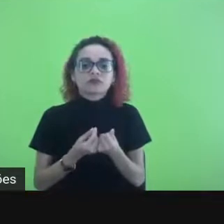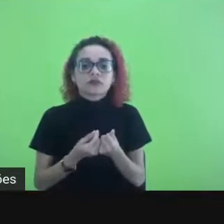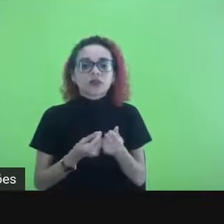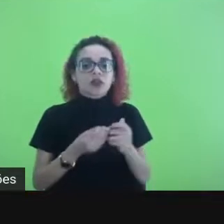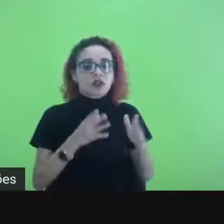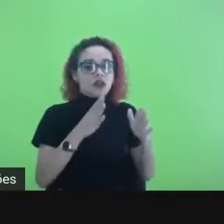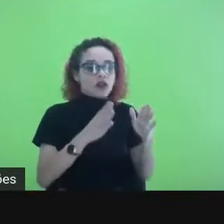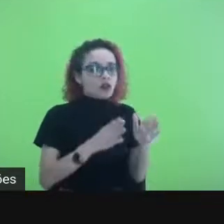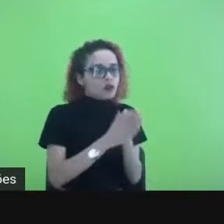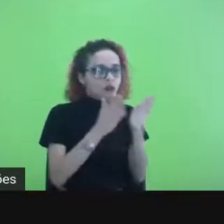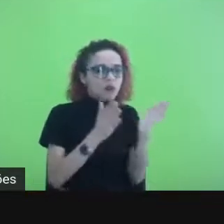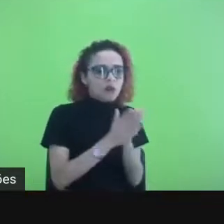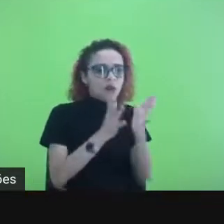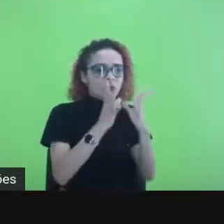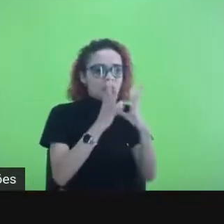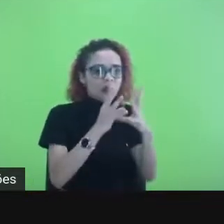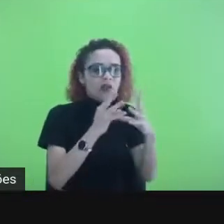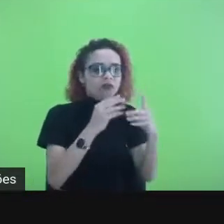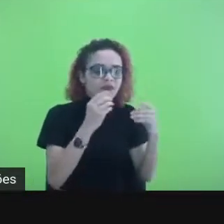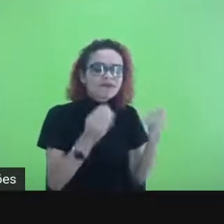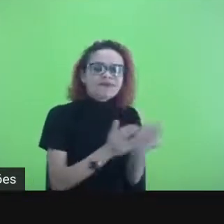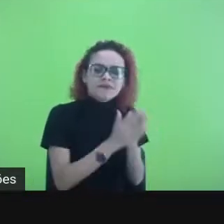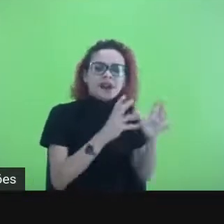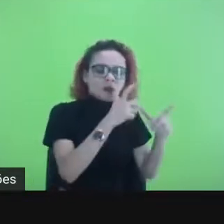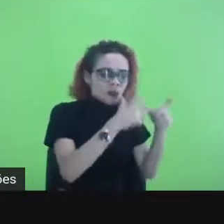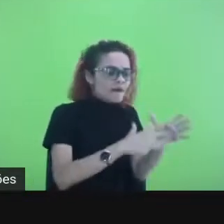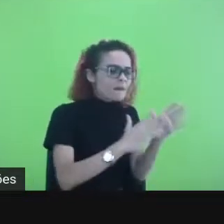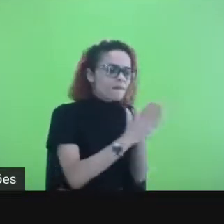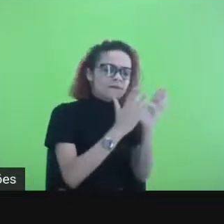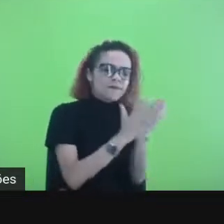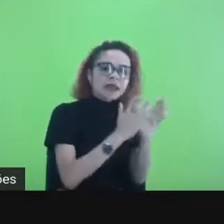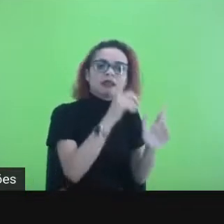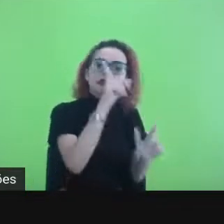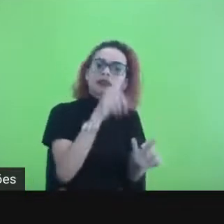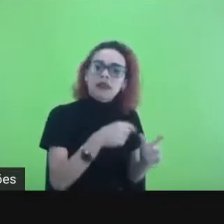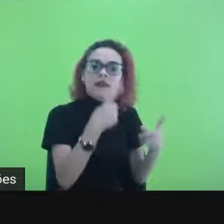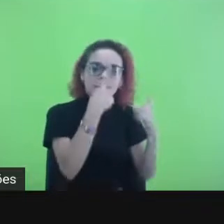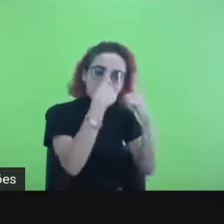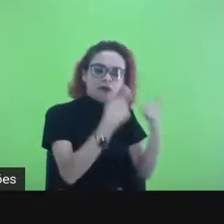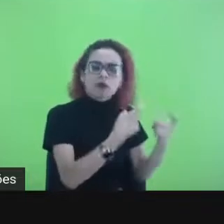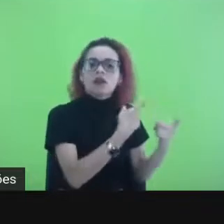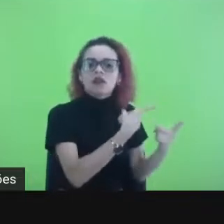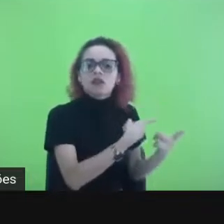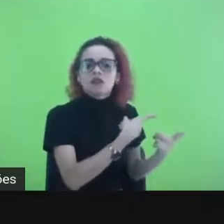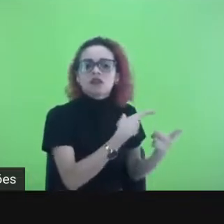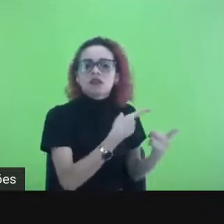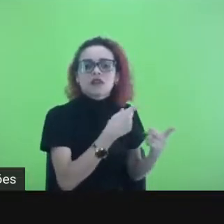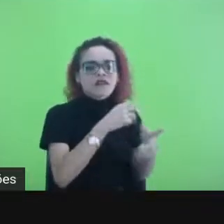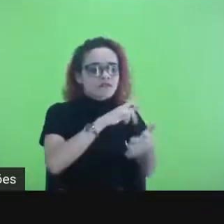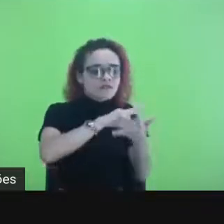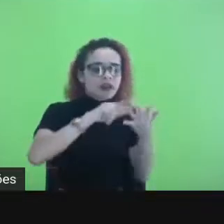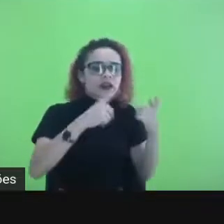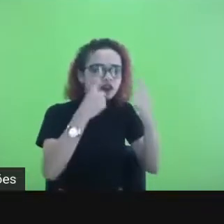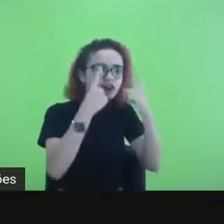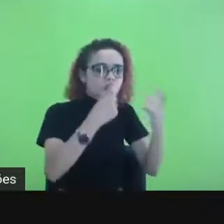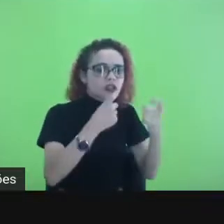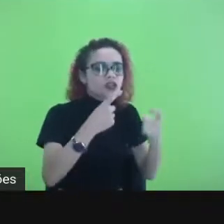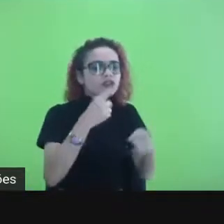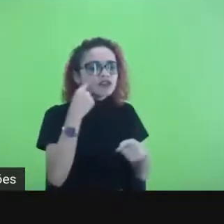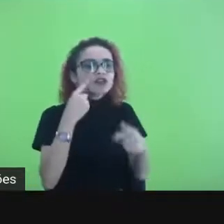precárias e que são também uma forma de violência, né, dentro da série de violências que a gente